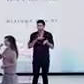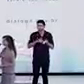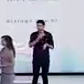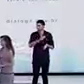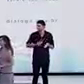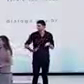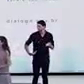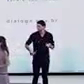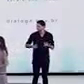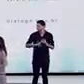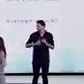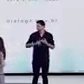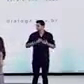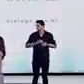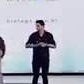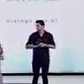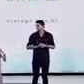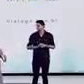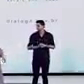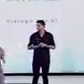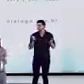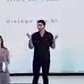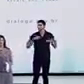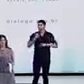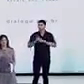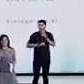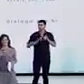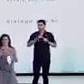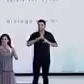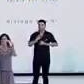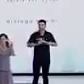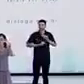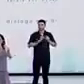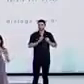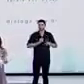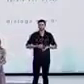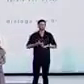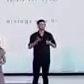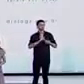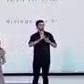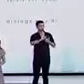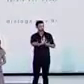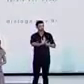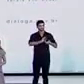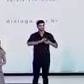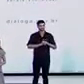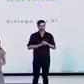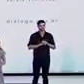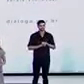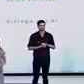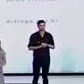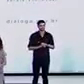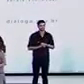governador, para que eles possam ouvir esse destaque.